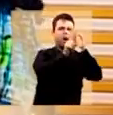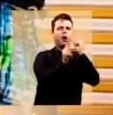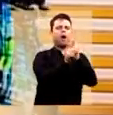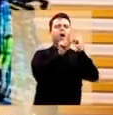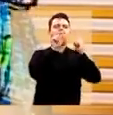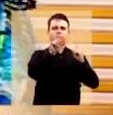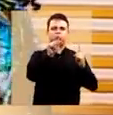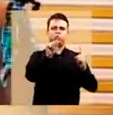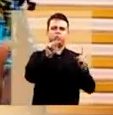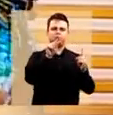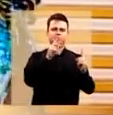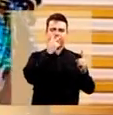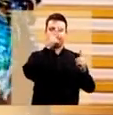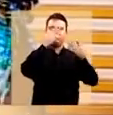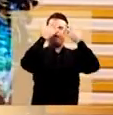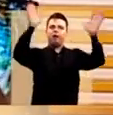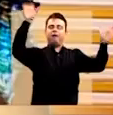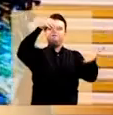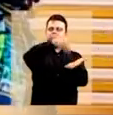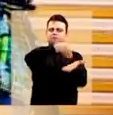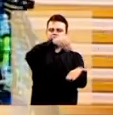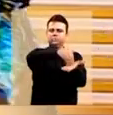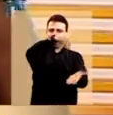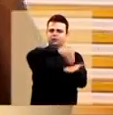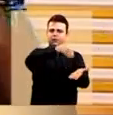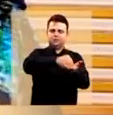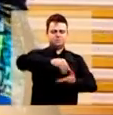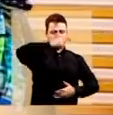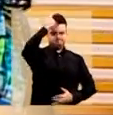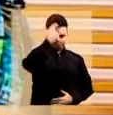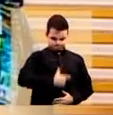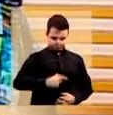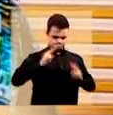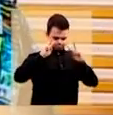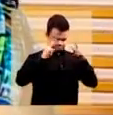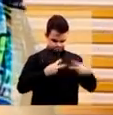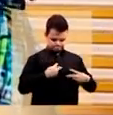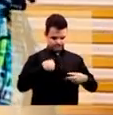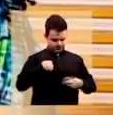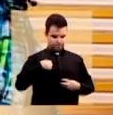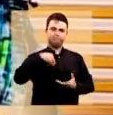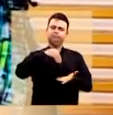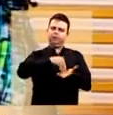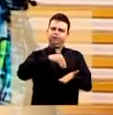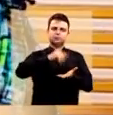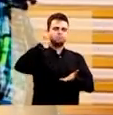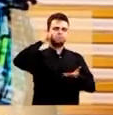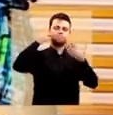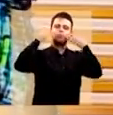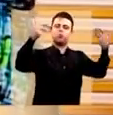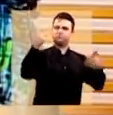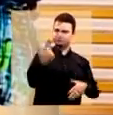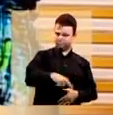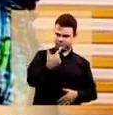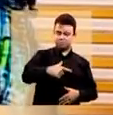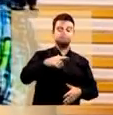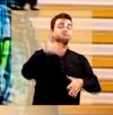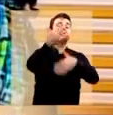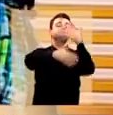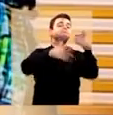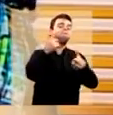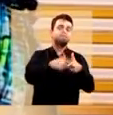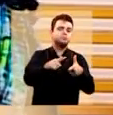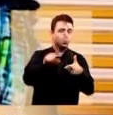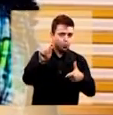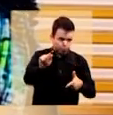de visibilidade e o processo de invisibilização da sua própria corporeidade acaba impactando nos índices